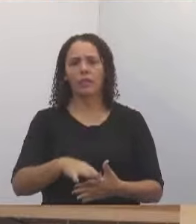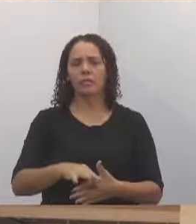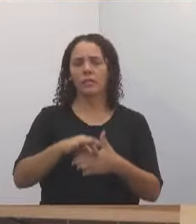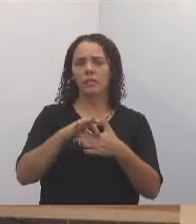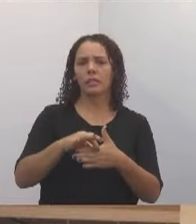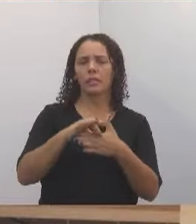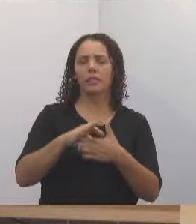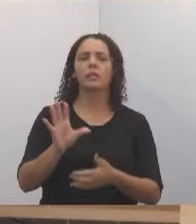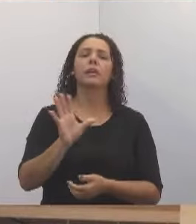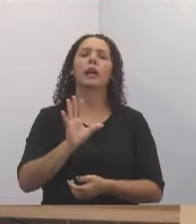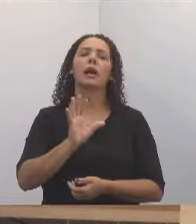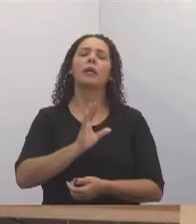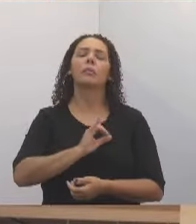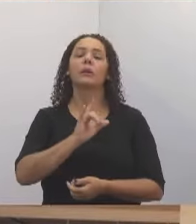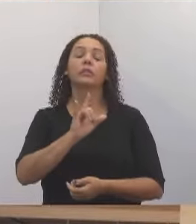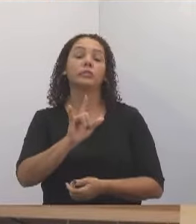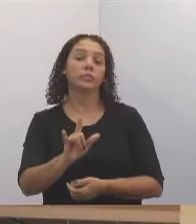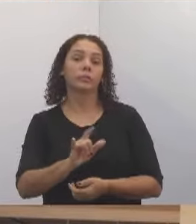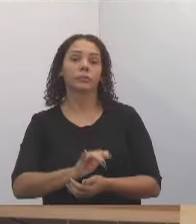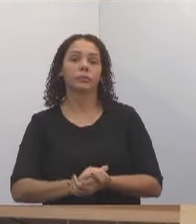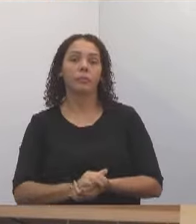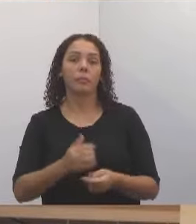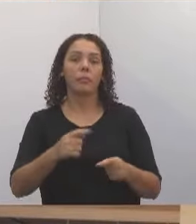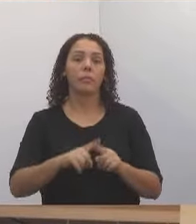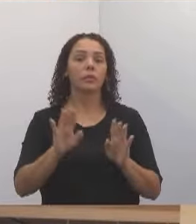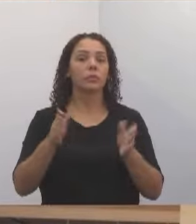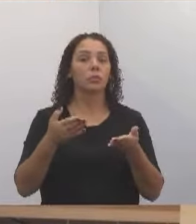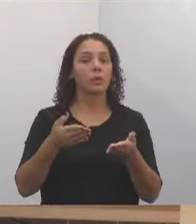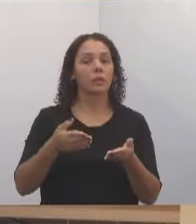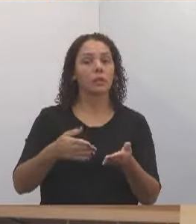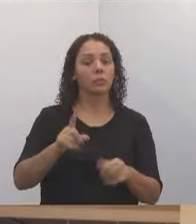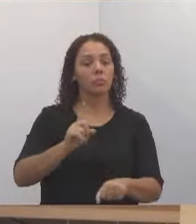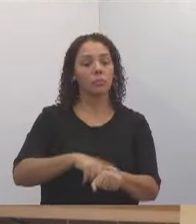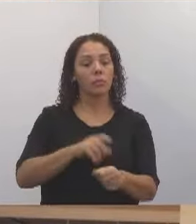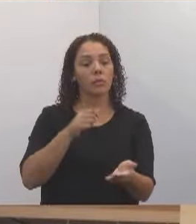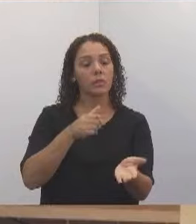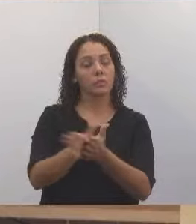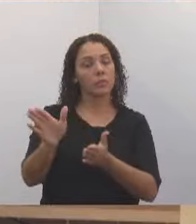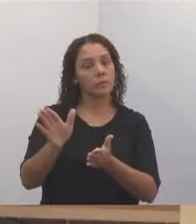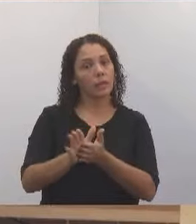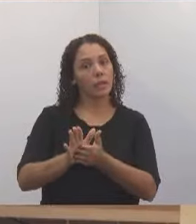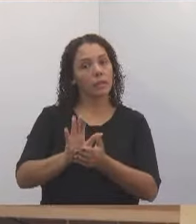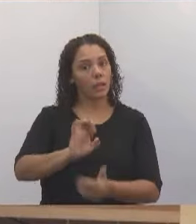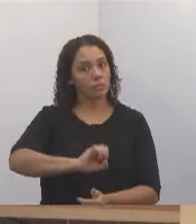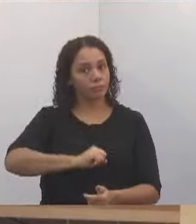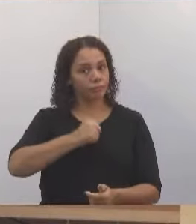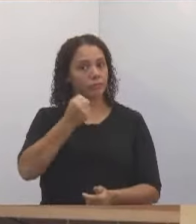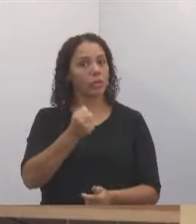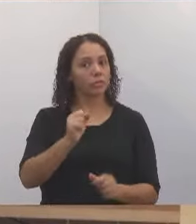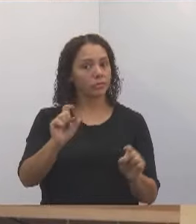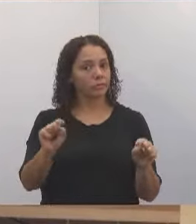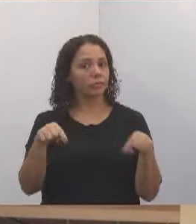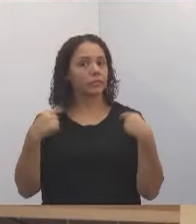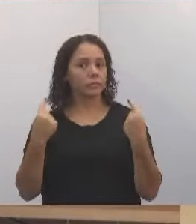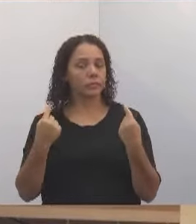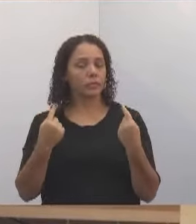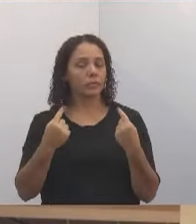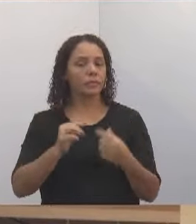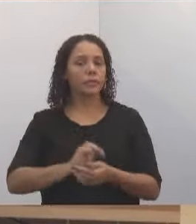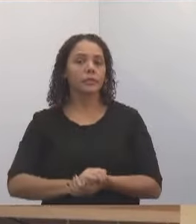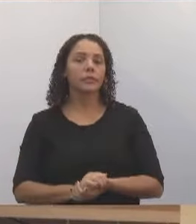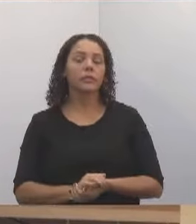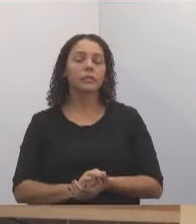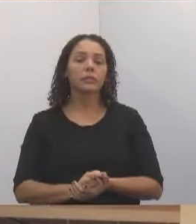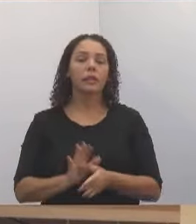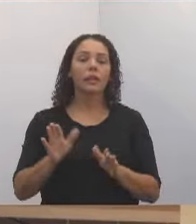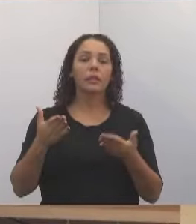querido, amor, te amo. Mas quando você manda embora, você é um diabo na vida deles. Então,